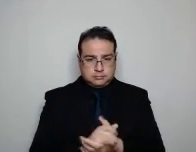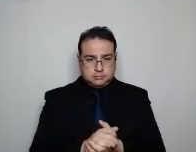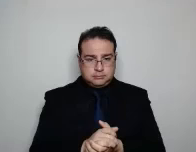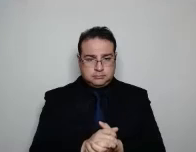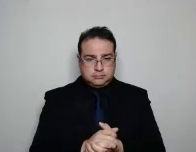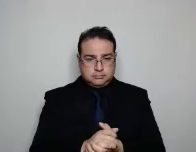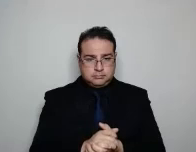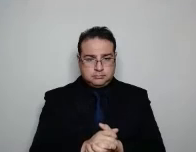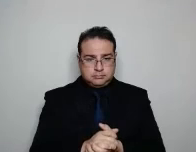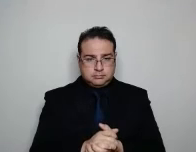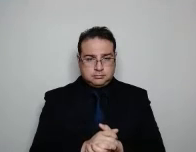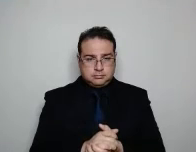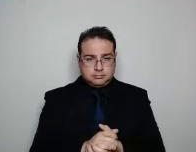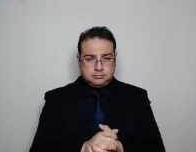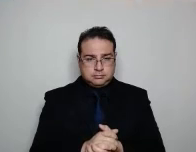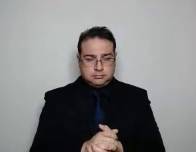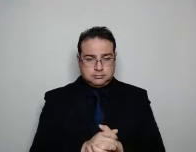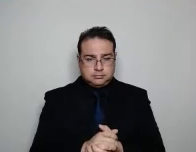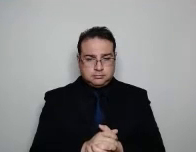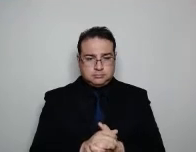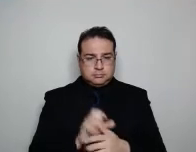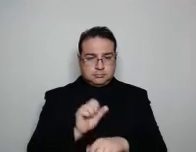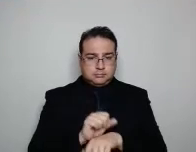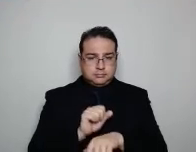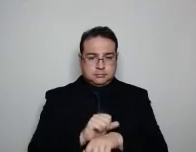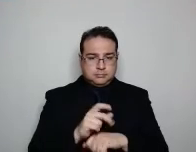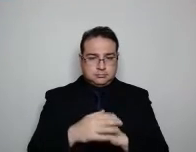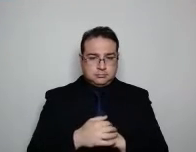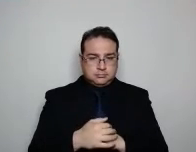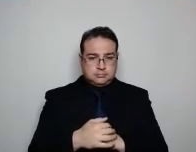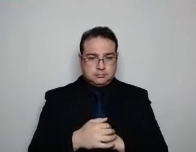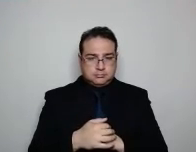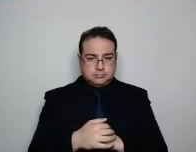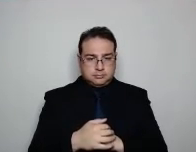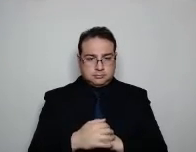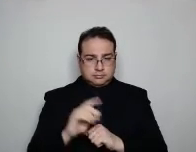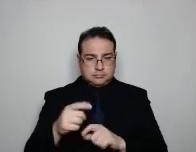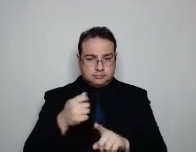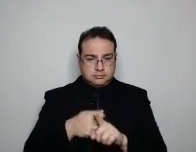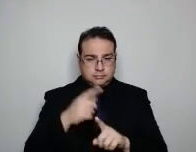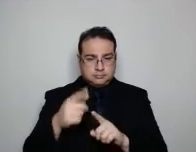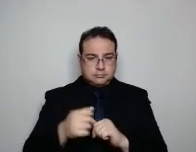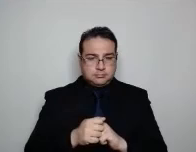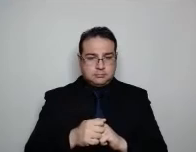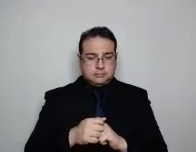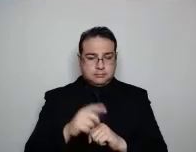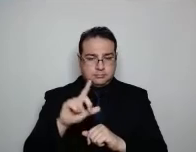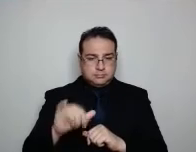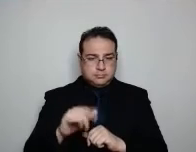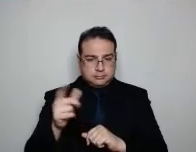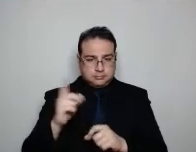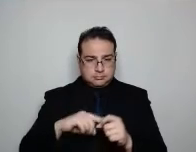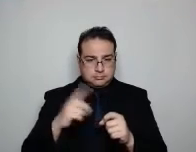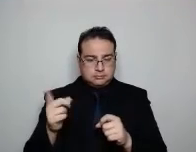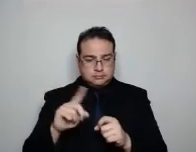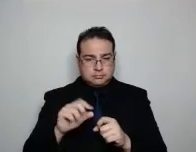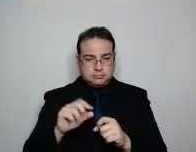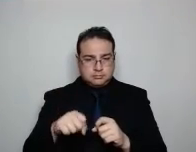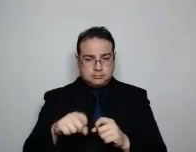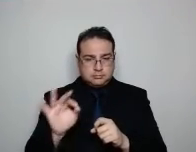Então, vamos esperar a Vossa Excelência aí no outro mês, não é? Porque um mês e outro não, a Vossa Excelência volta, não é isso?